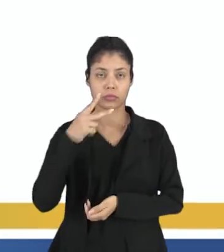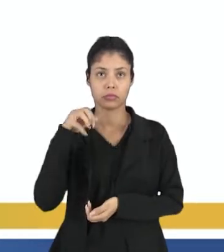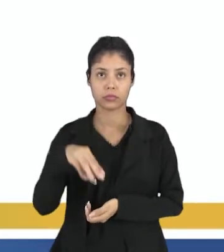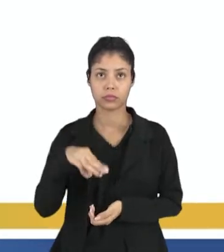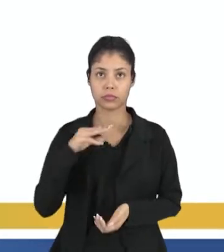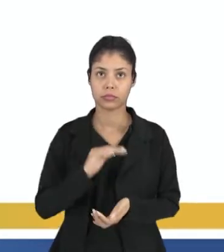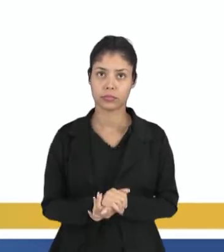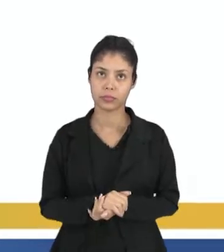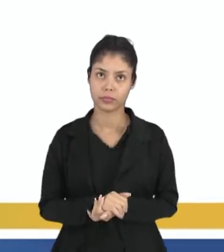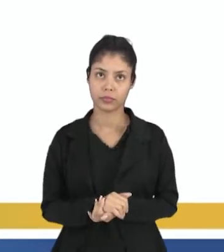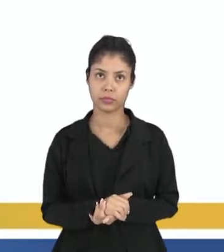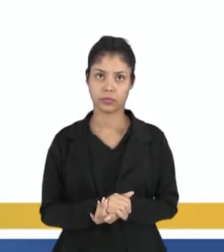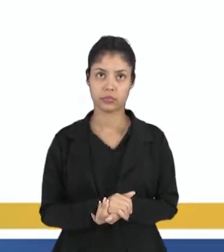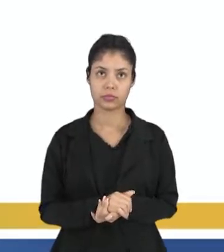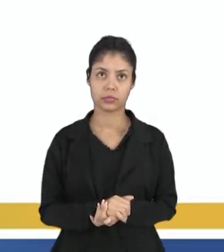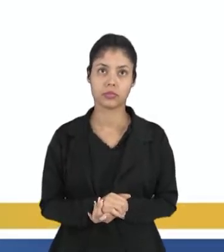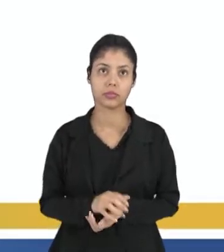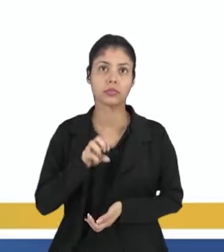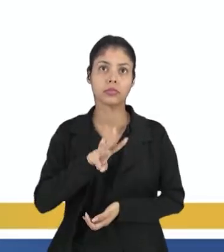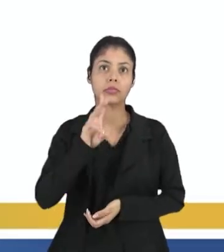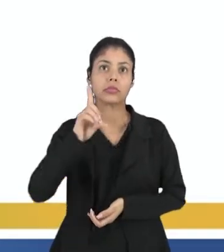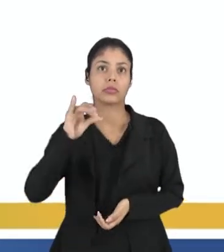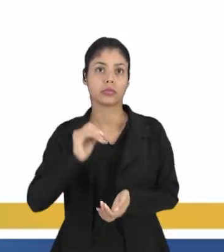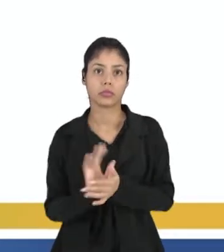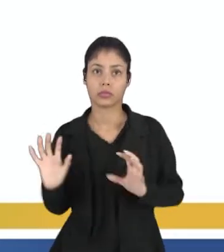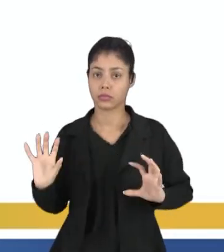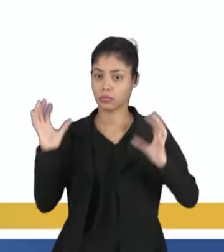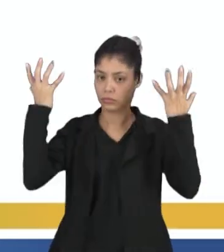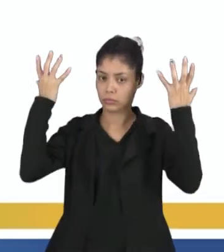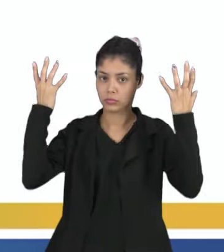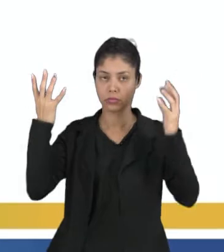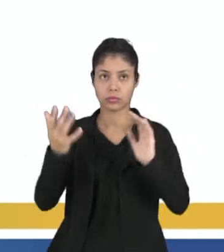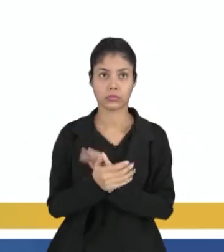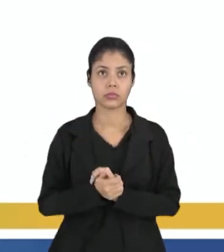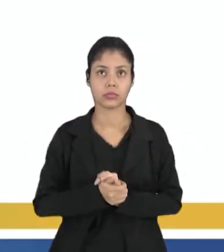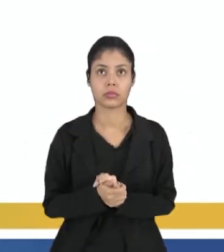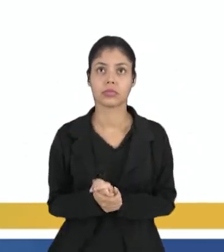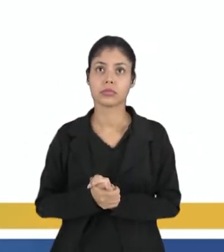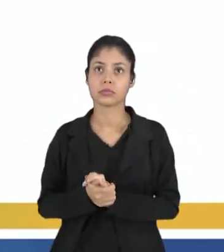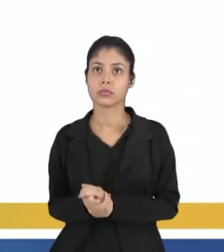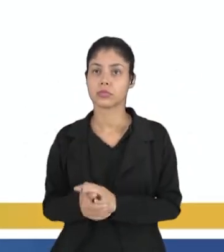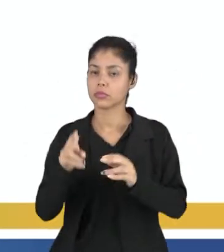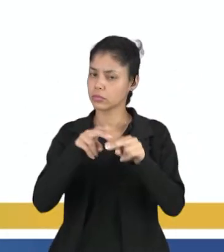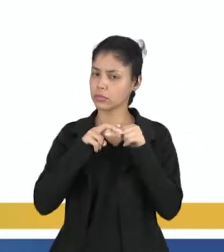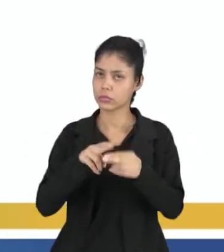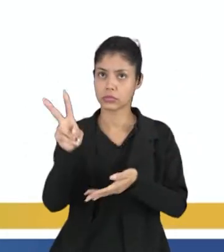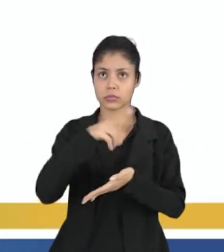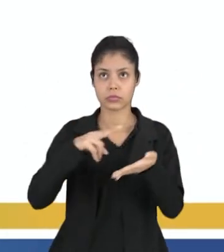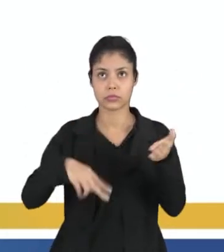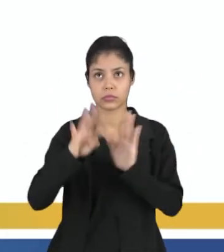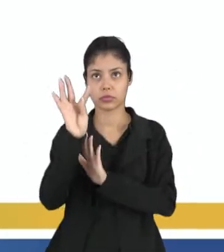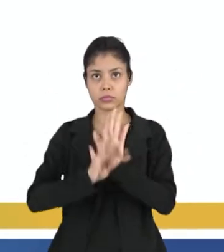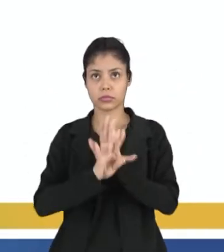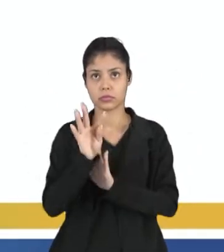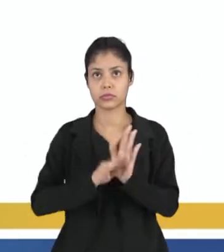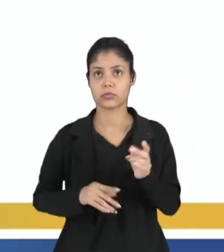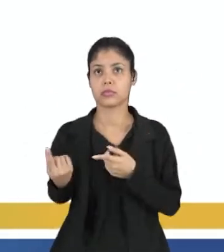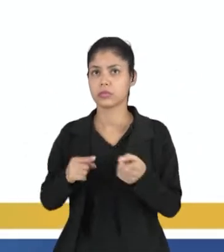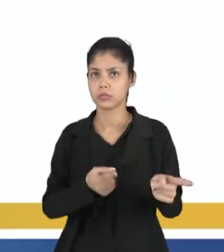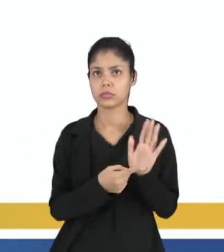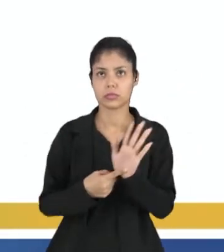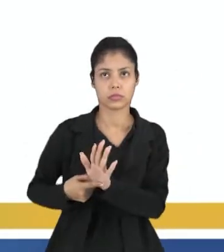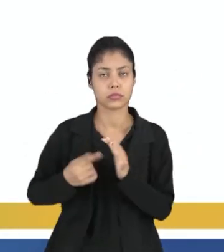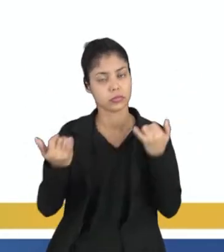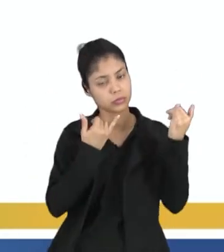da Amazônia, IAPEM, e do Old Climate Research. Portanto, a leitura desse texto